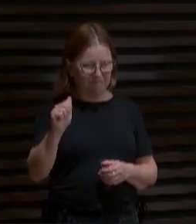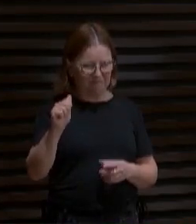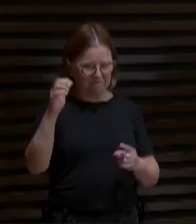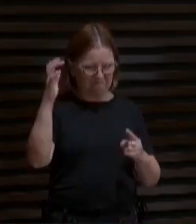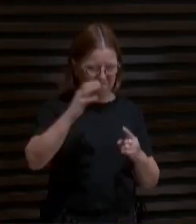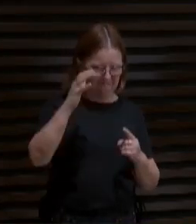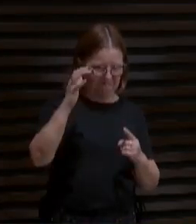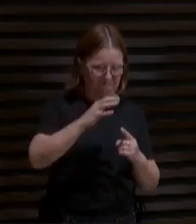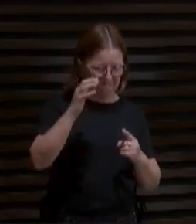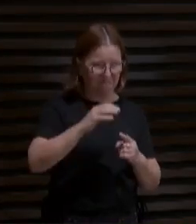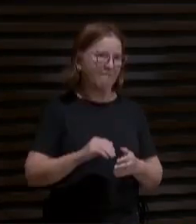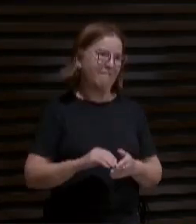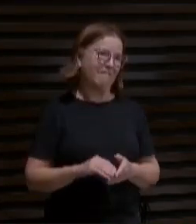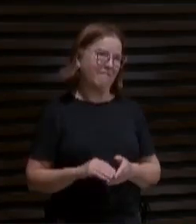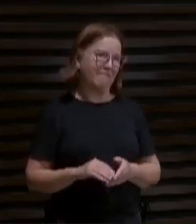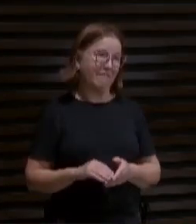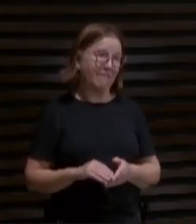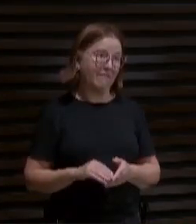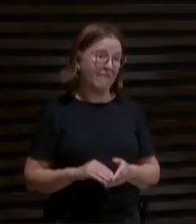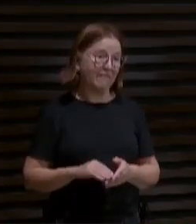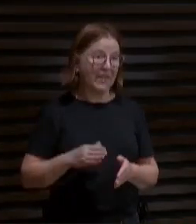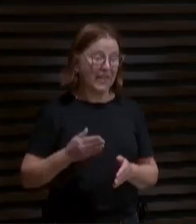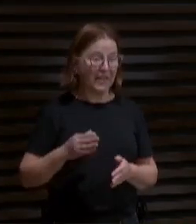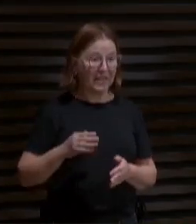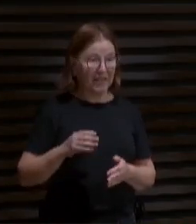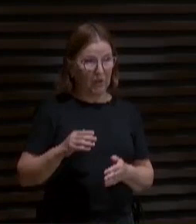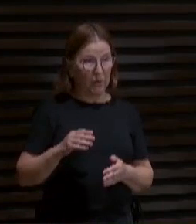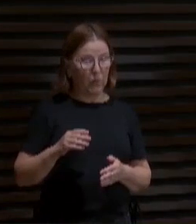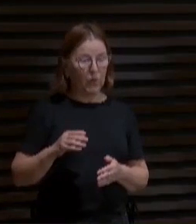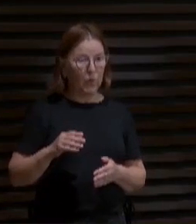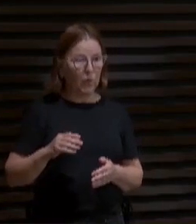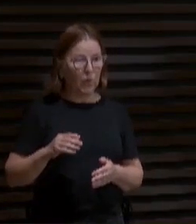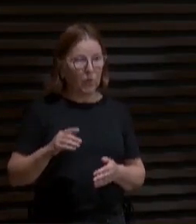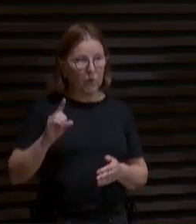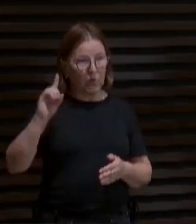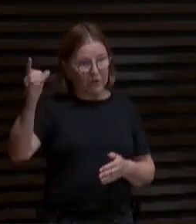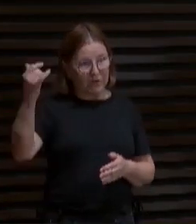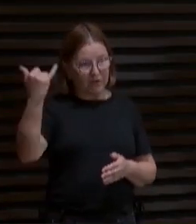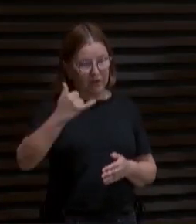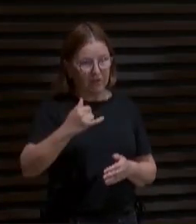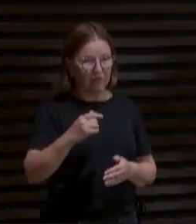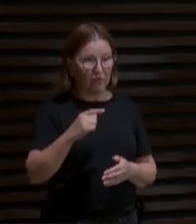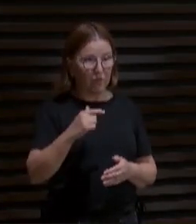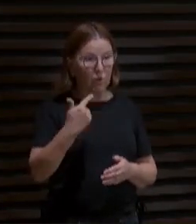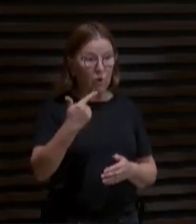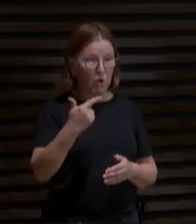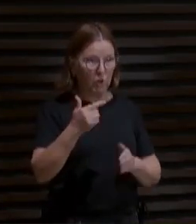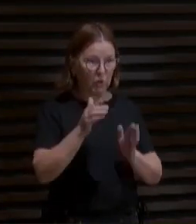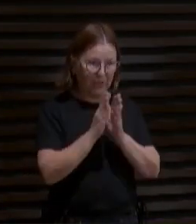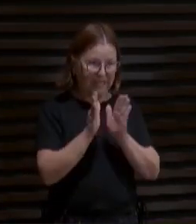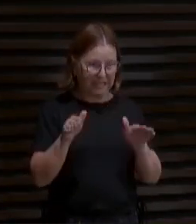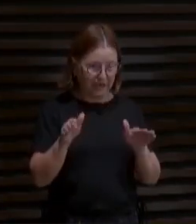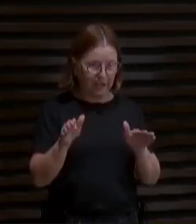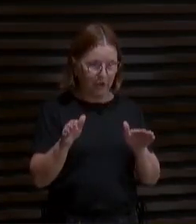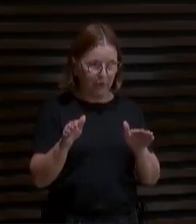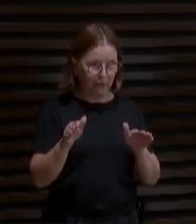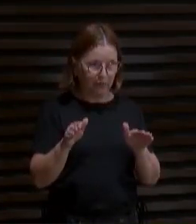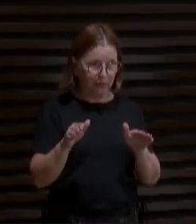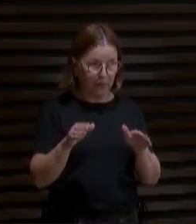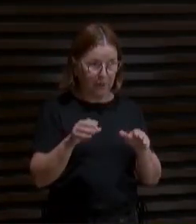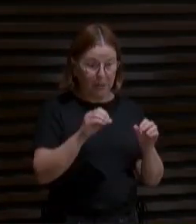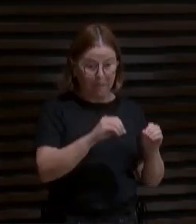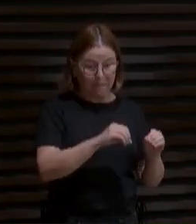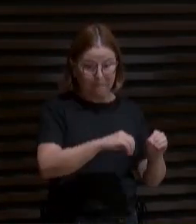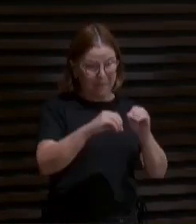arranca os anjos, um levando em cada mão os 4. Eram 2 anjos para 4 pessoas.